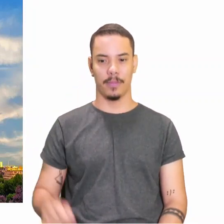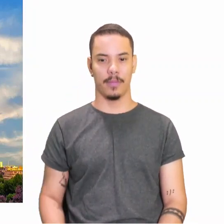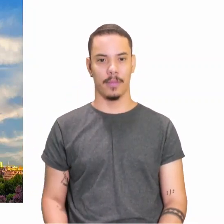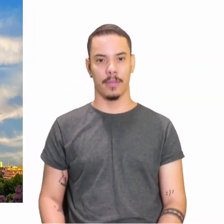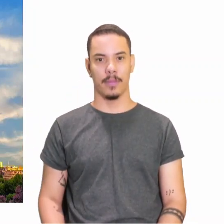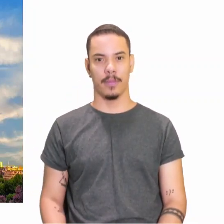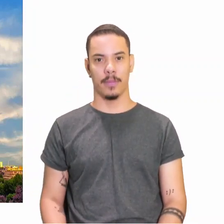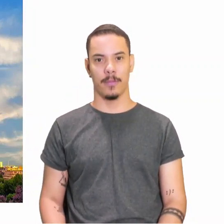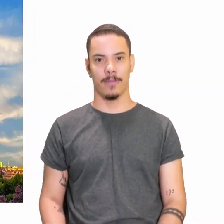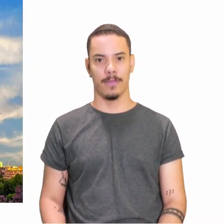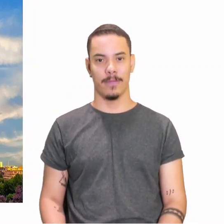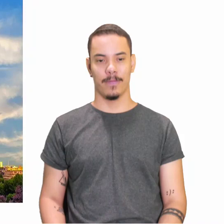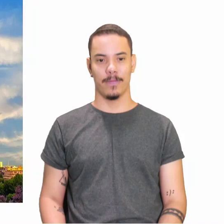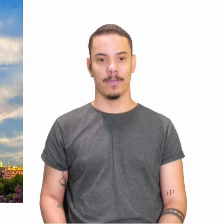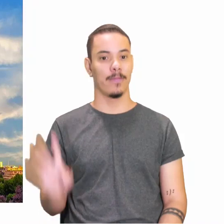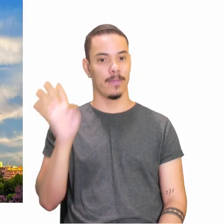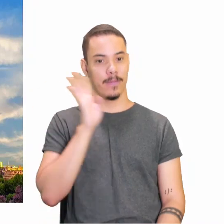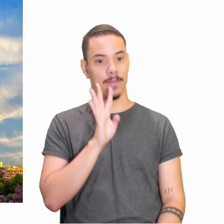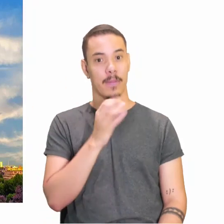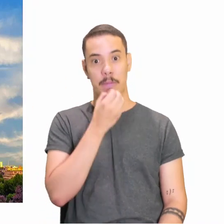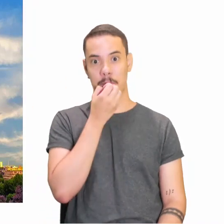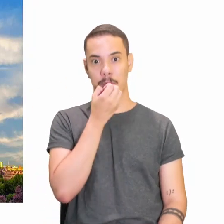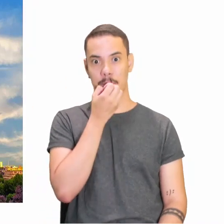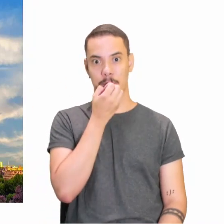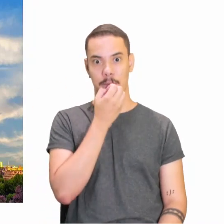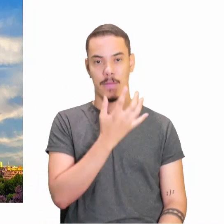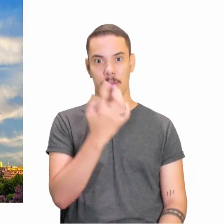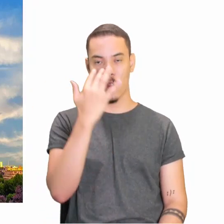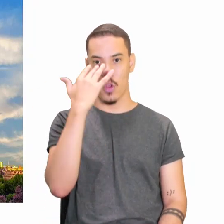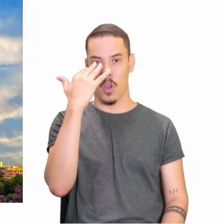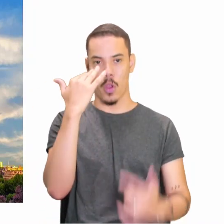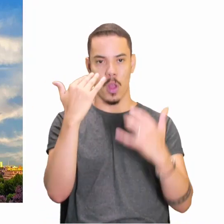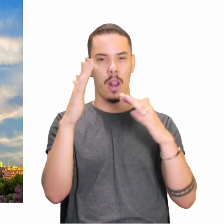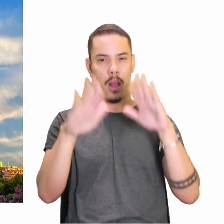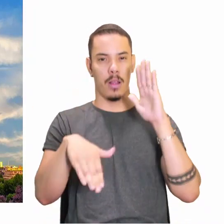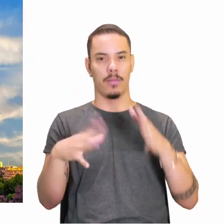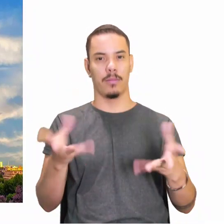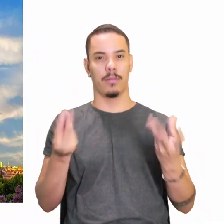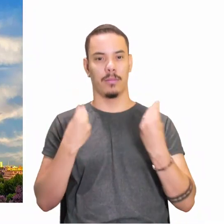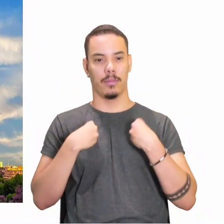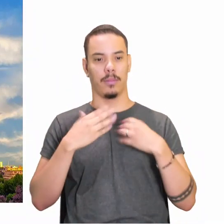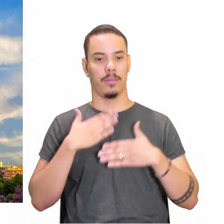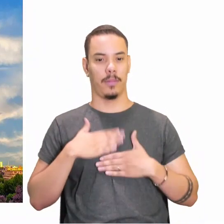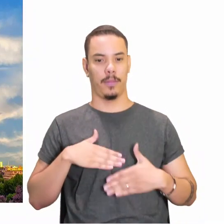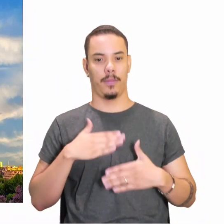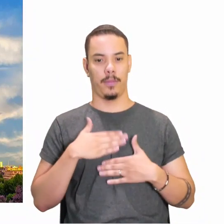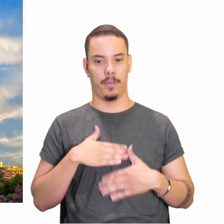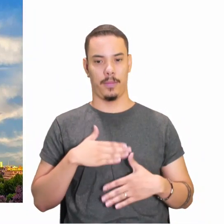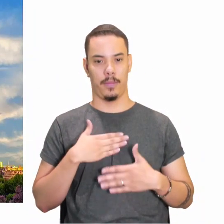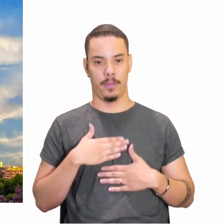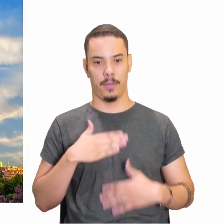Né? Legal, né? É bom para os olhos. Tem um que até nos acalma. Eu gosto desse daqui, ó.